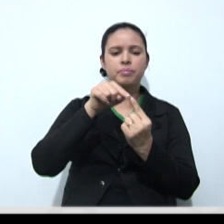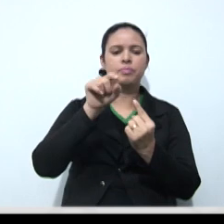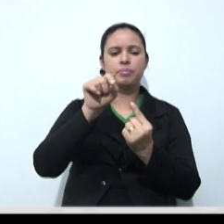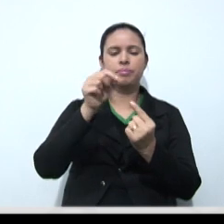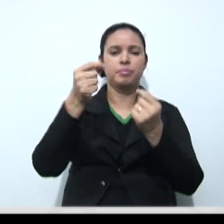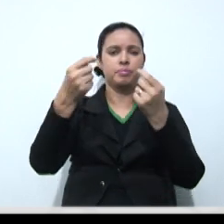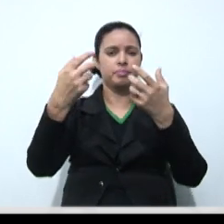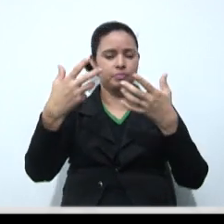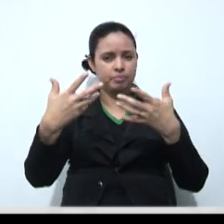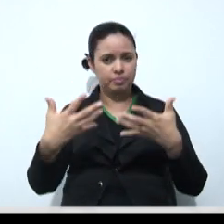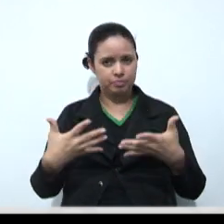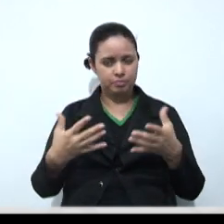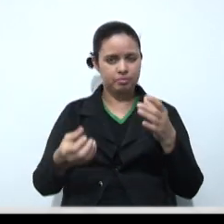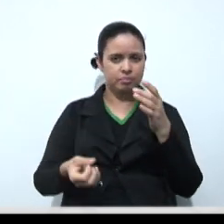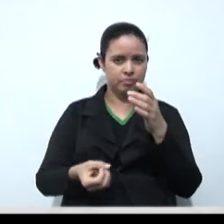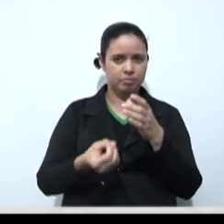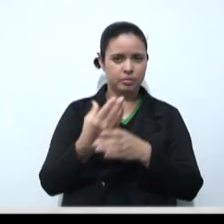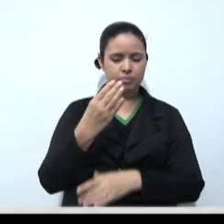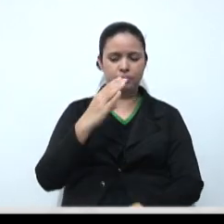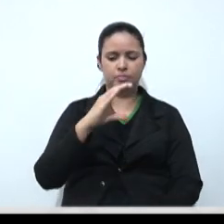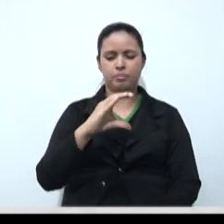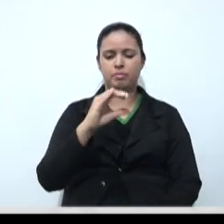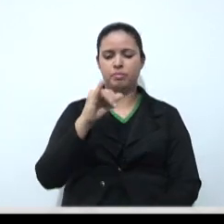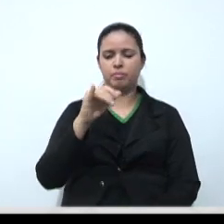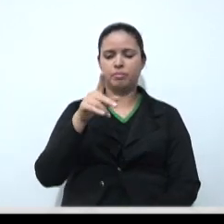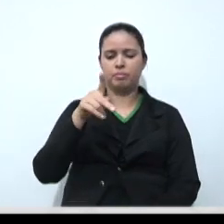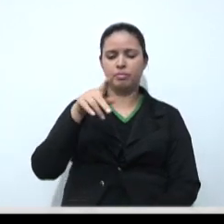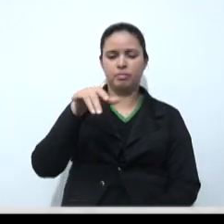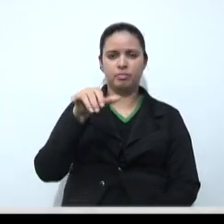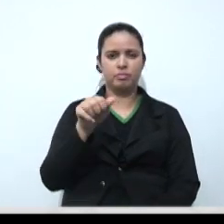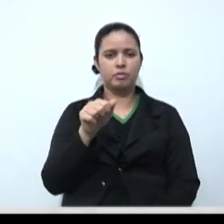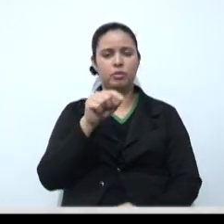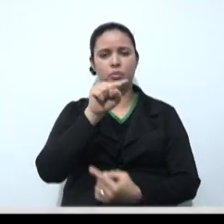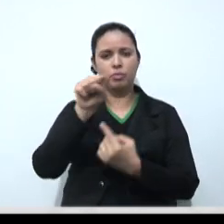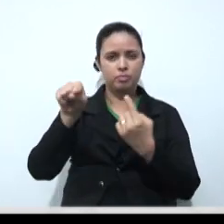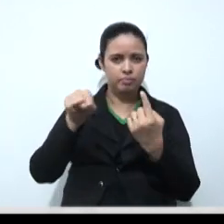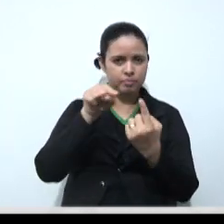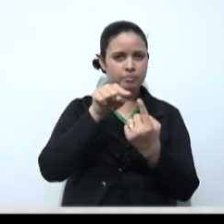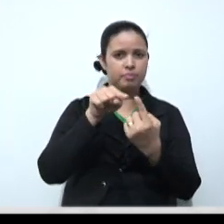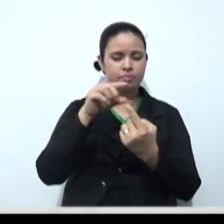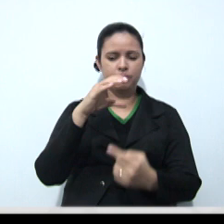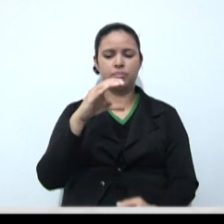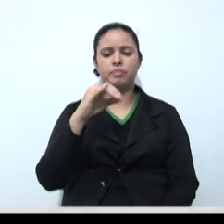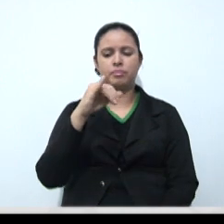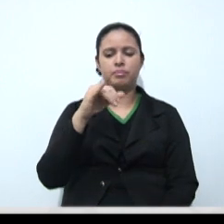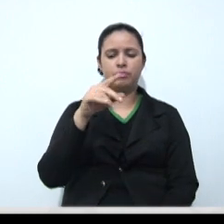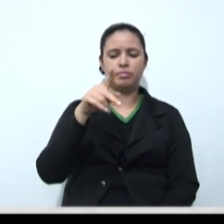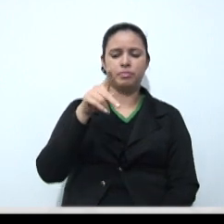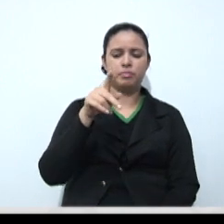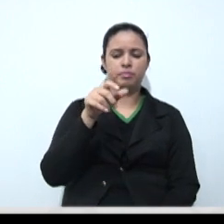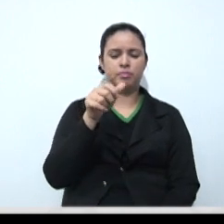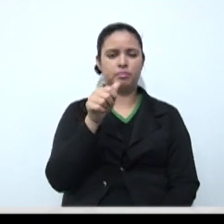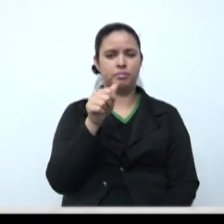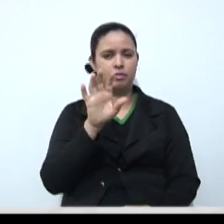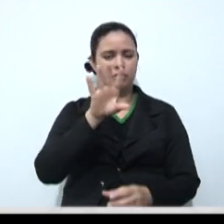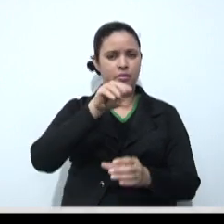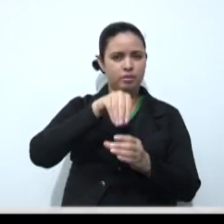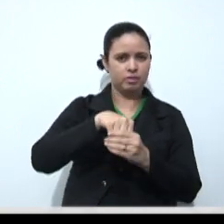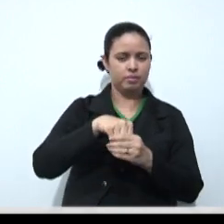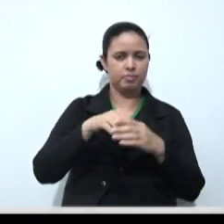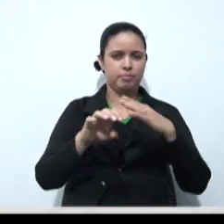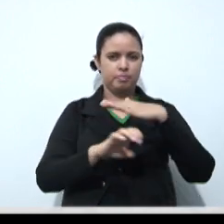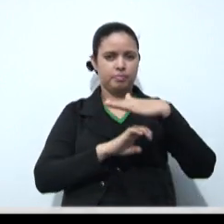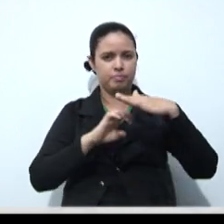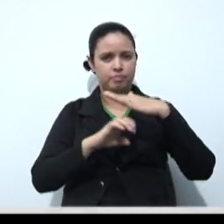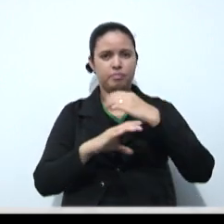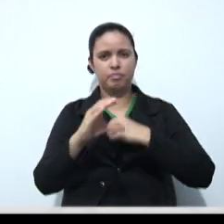a constituição da CIPA, reconhecer a finalidade dessa CIPA e a necessidade de implementar ela nas organizações, na sua